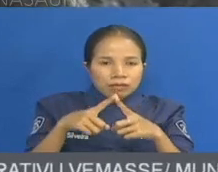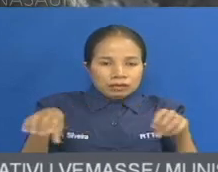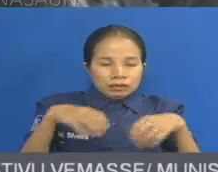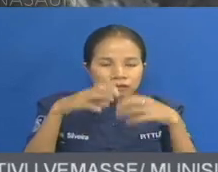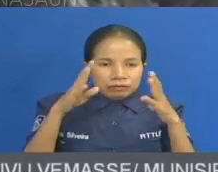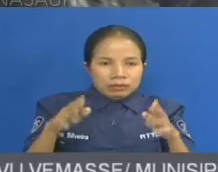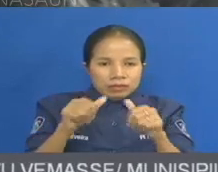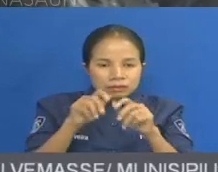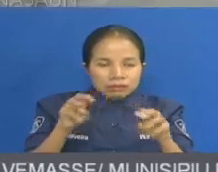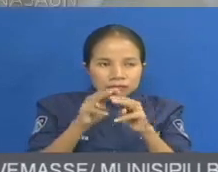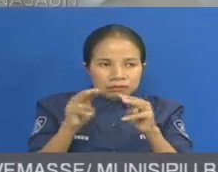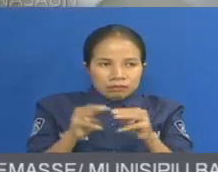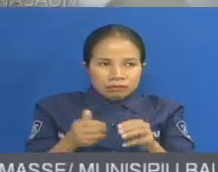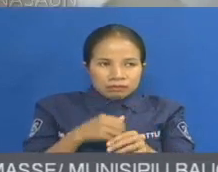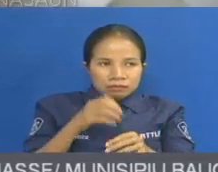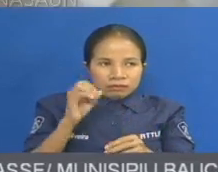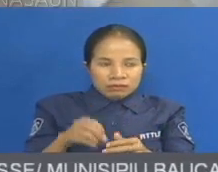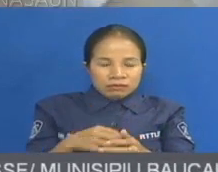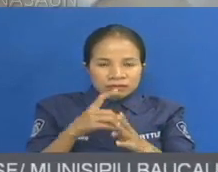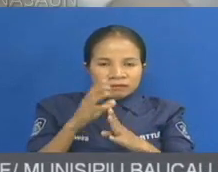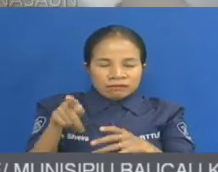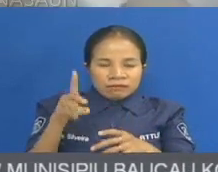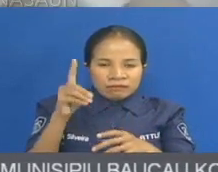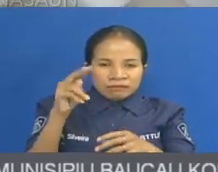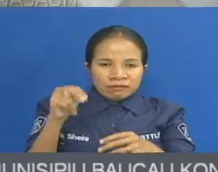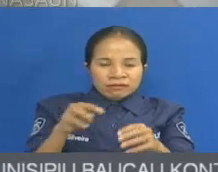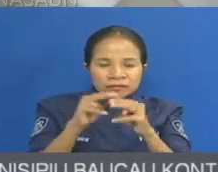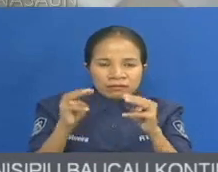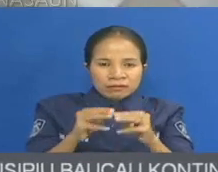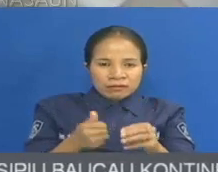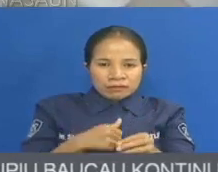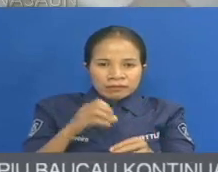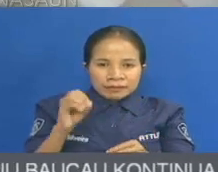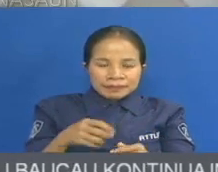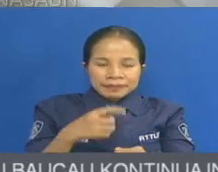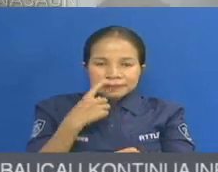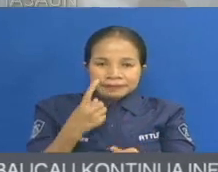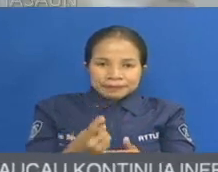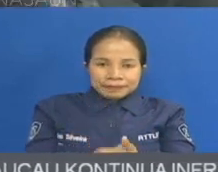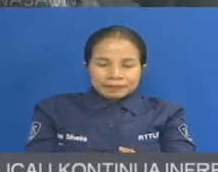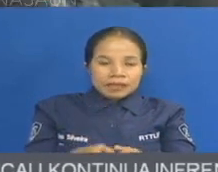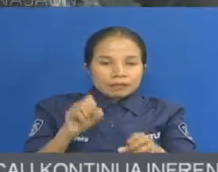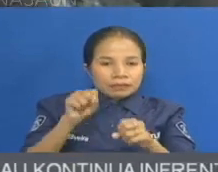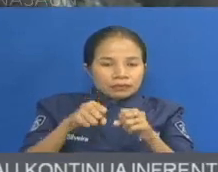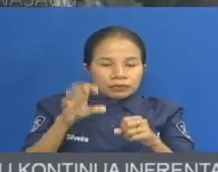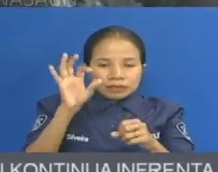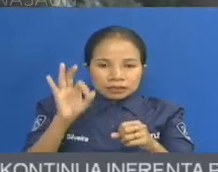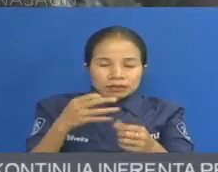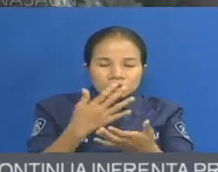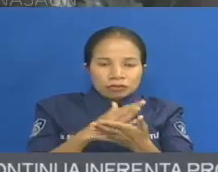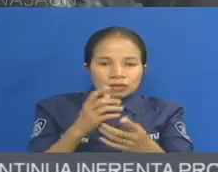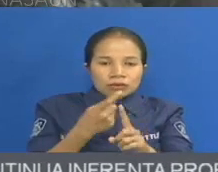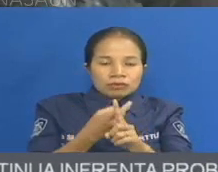serviço administração municipal Ainaro. Diretor PDM município Ainaro Alexandrino de Araújo Gomes confirma kata motorizada siane